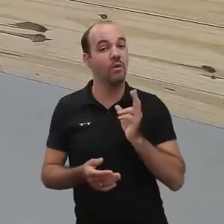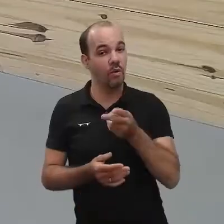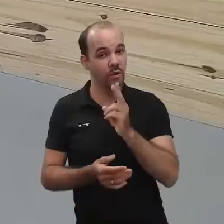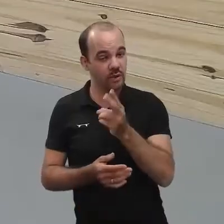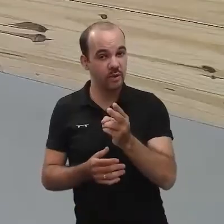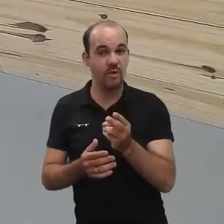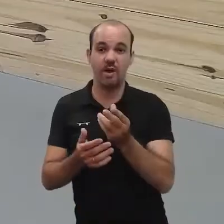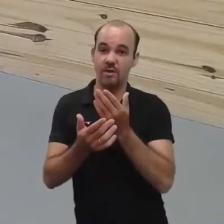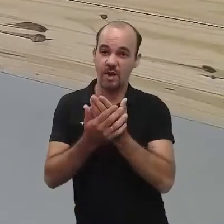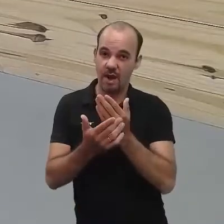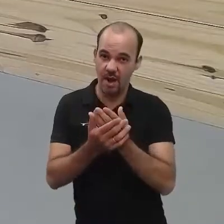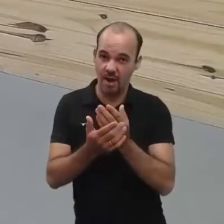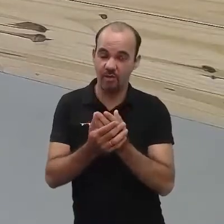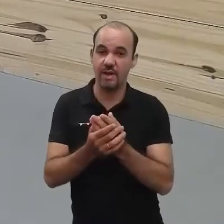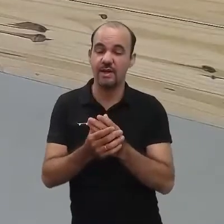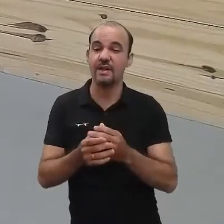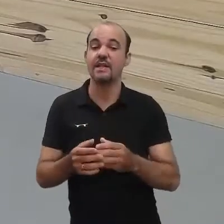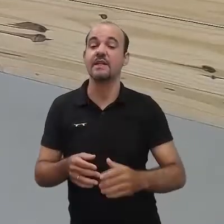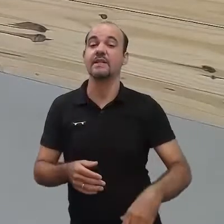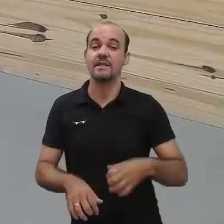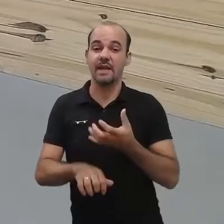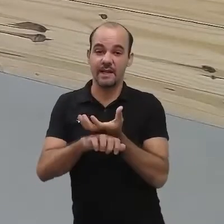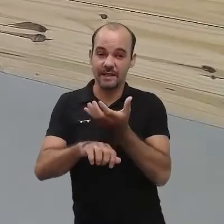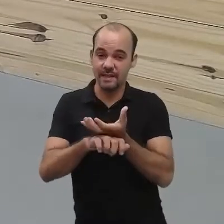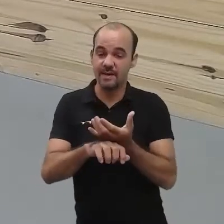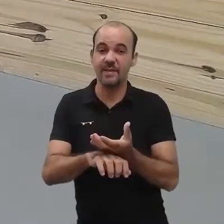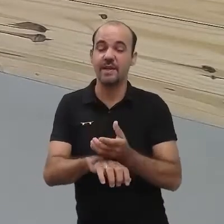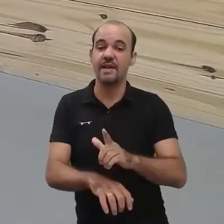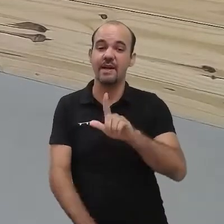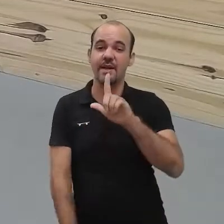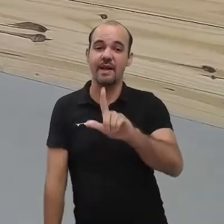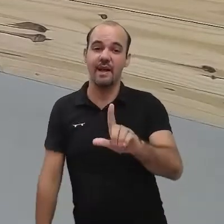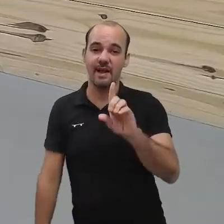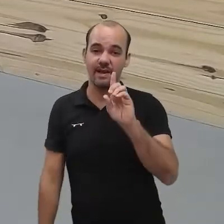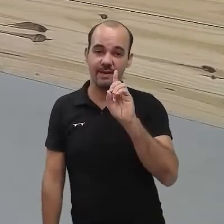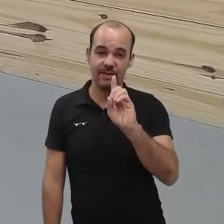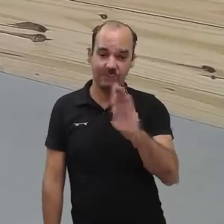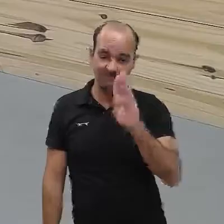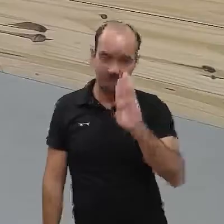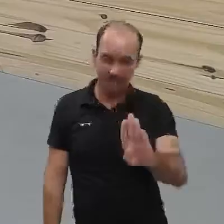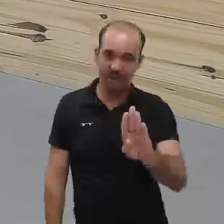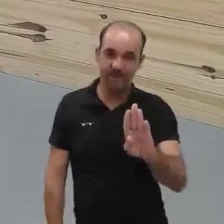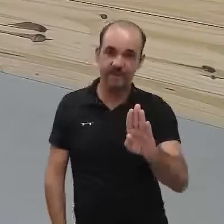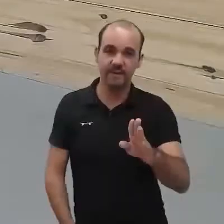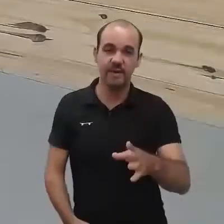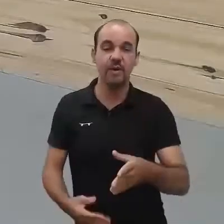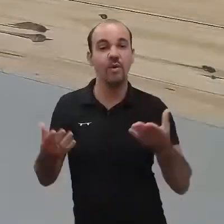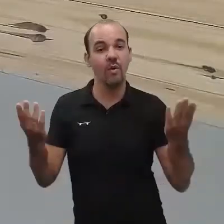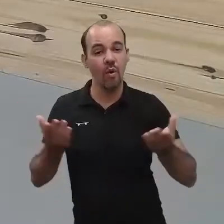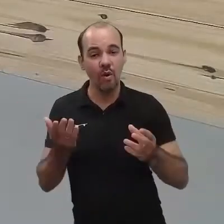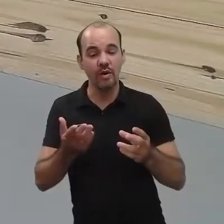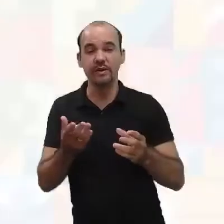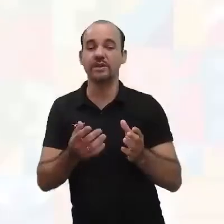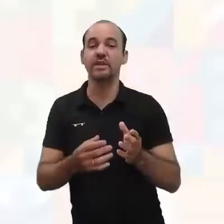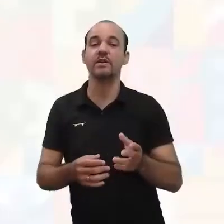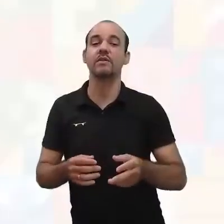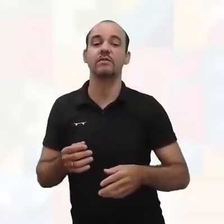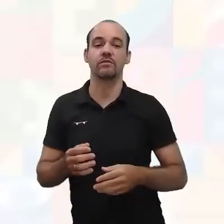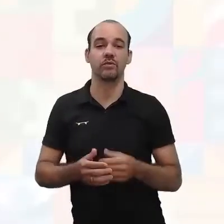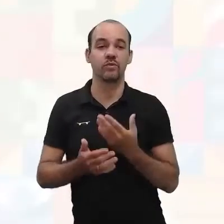de noções da Lei de Diretrizes e Bases da Educação Nacional. Hoje veremos a nossa segunda unidade,